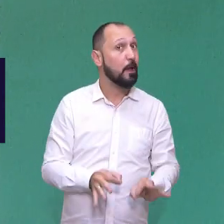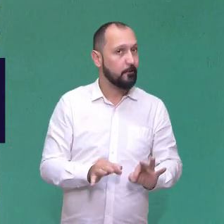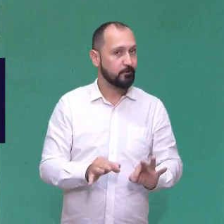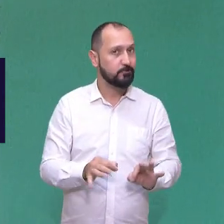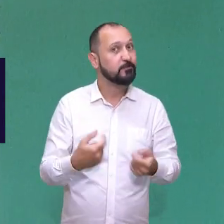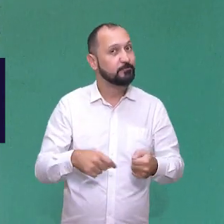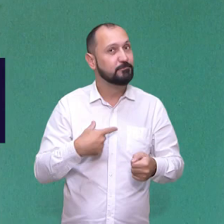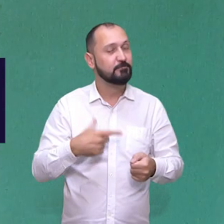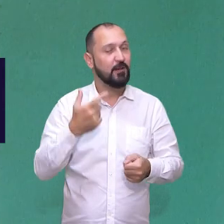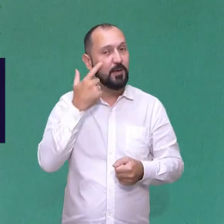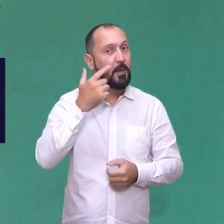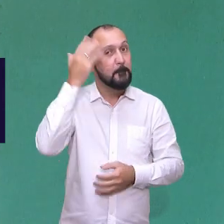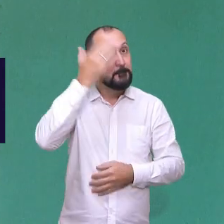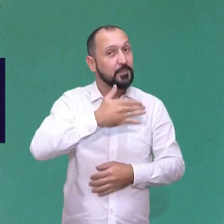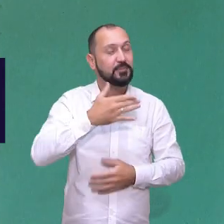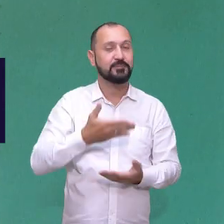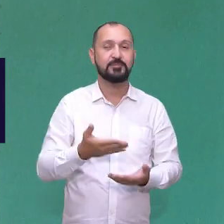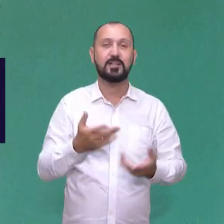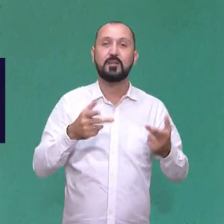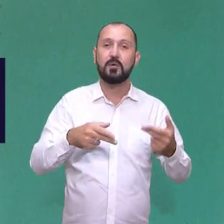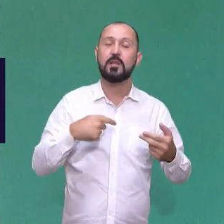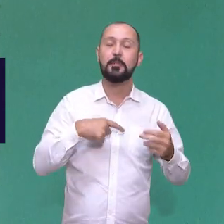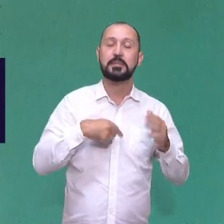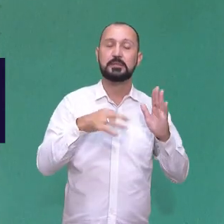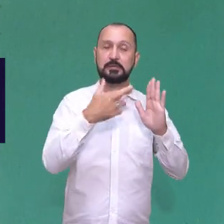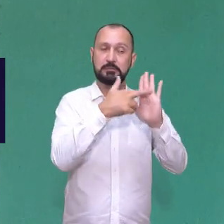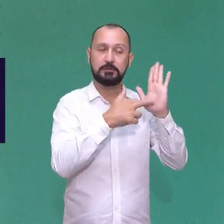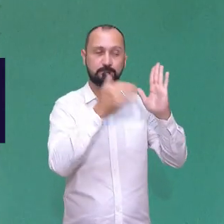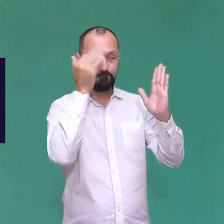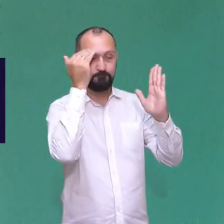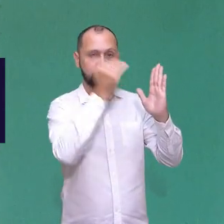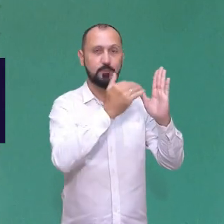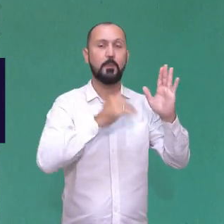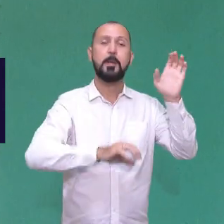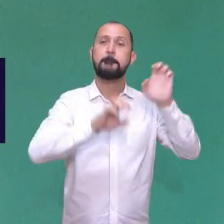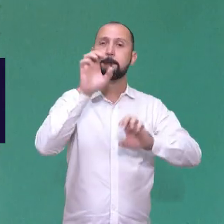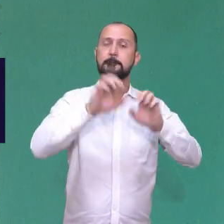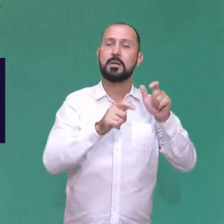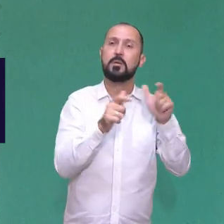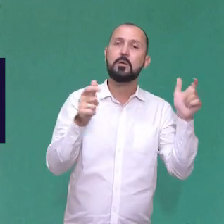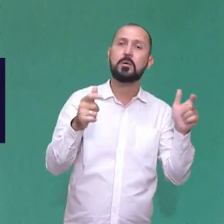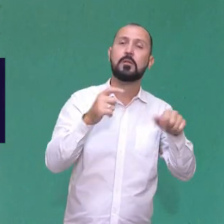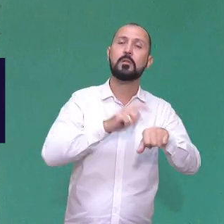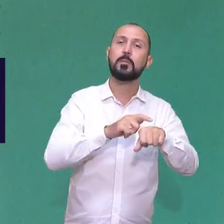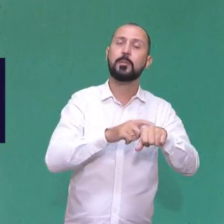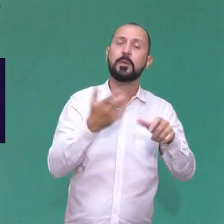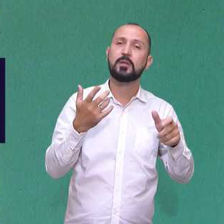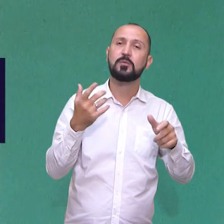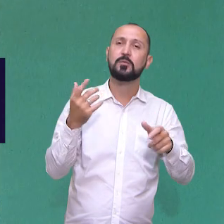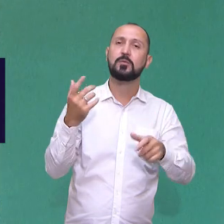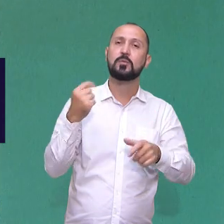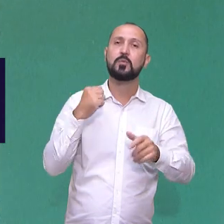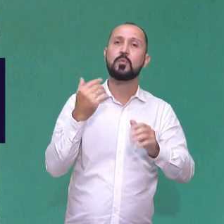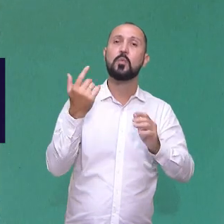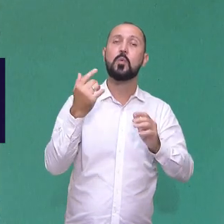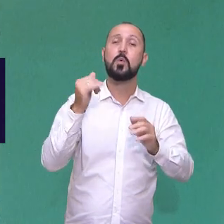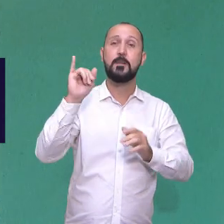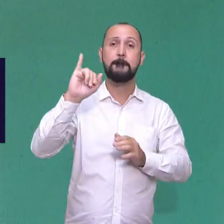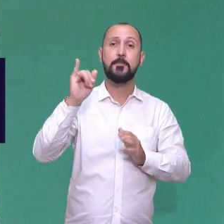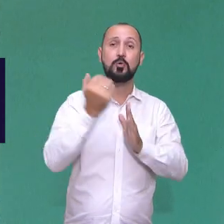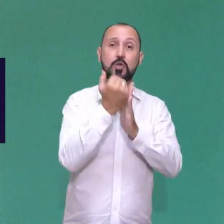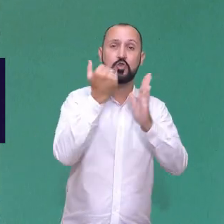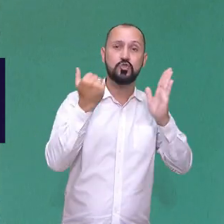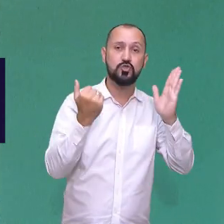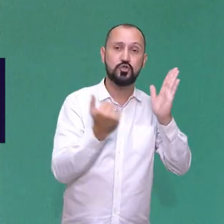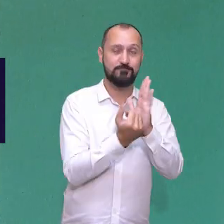devido acompanhamento com relação a obrigações que ele tem que cumprir. Uma empresa grande, por exemplo, quando é